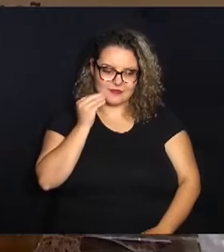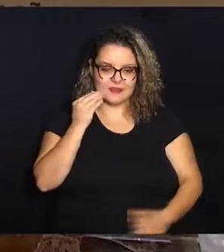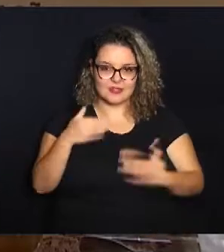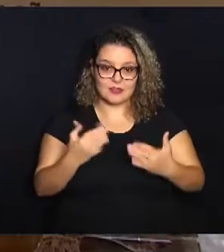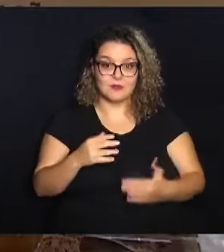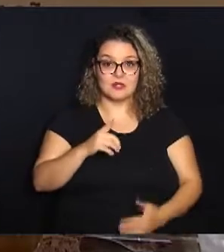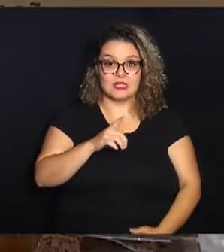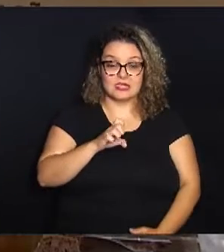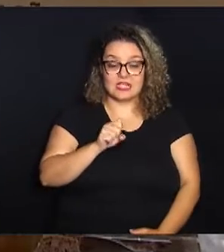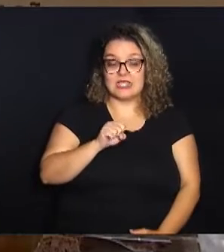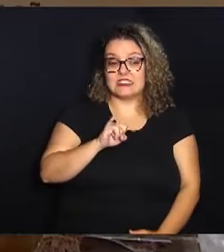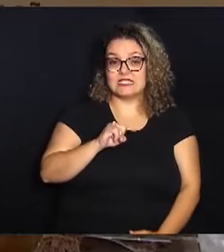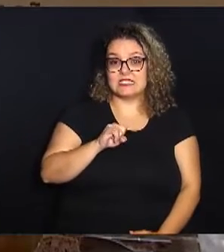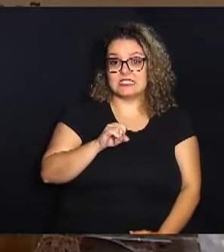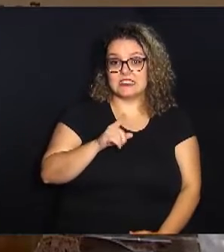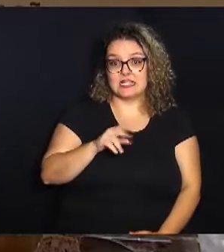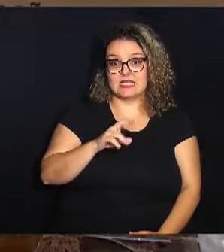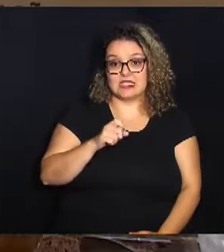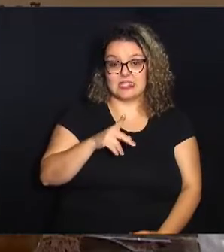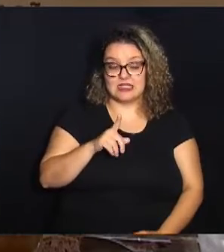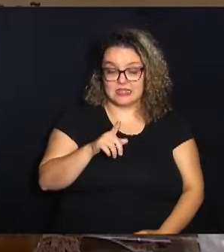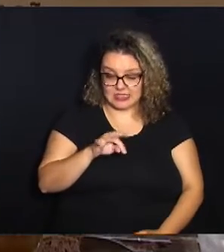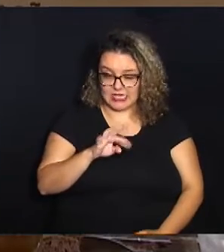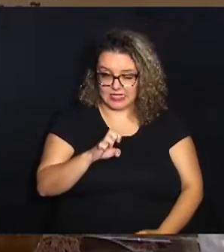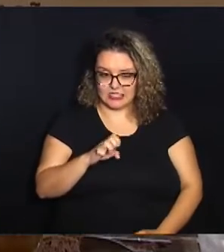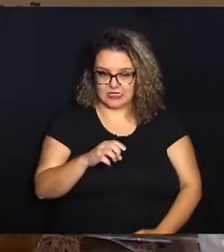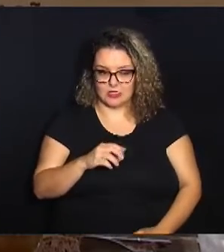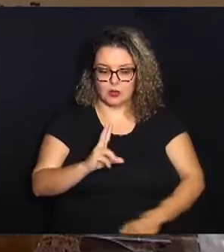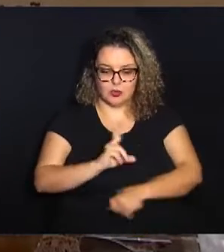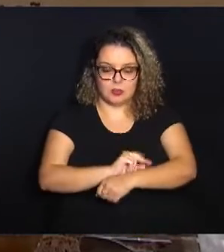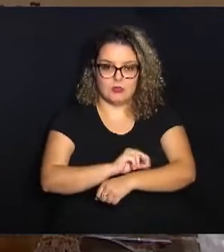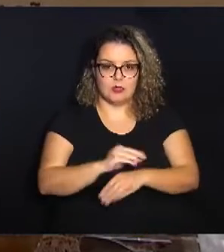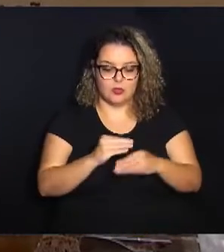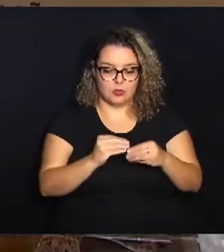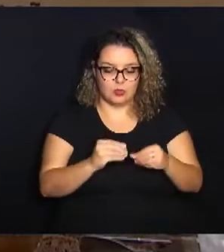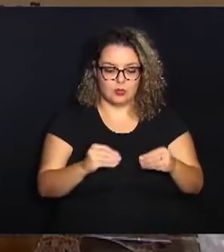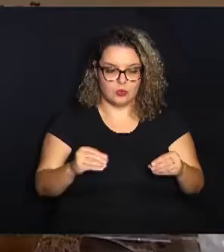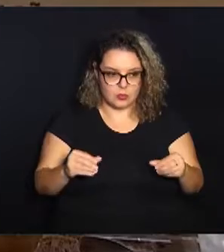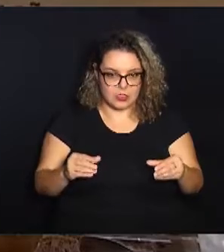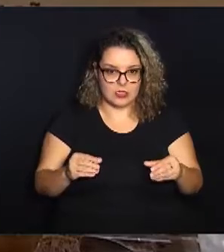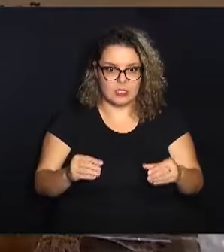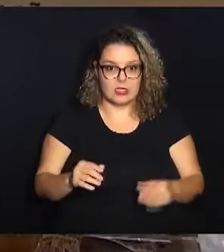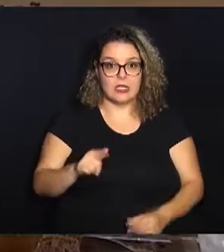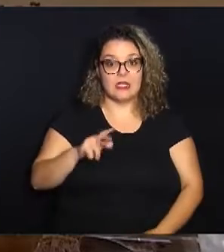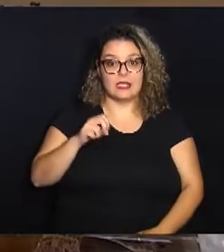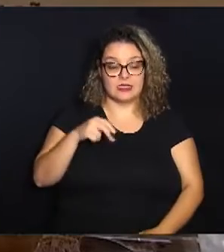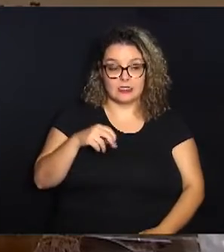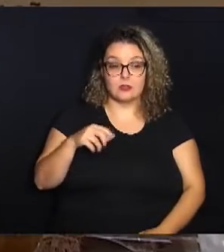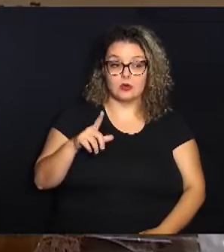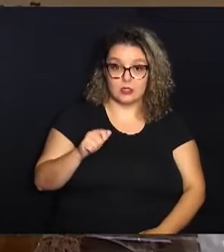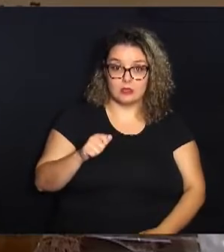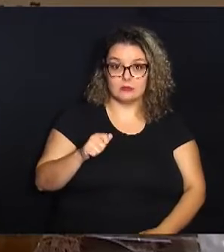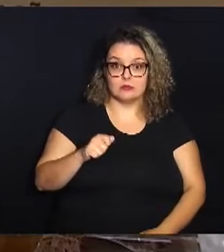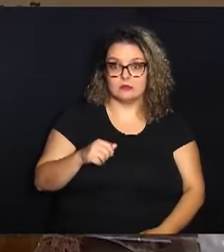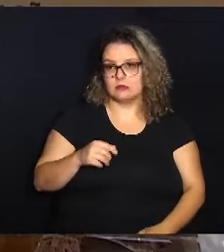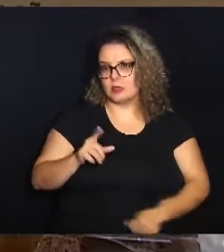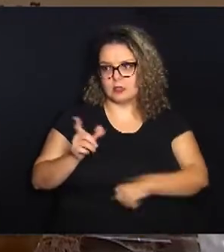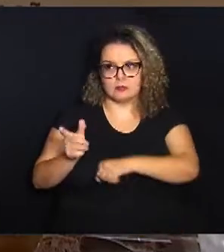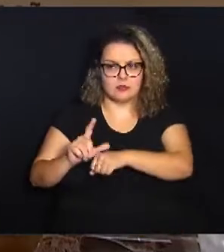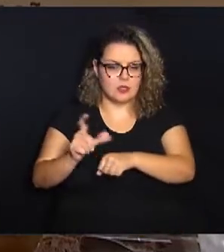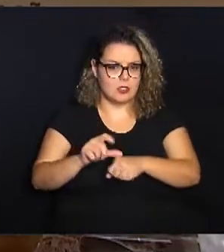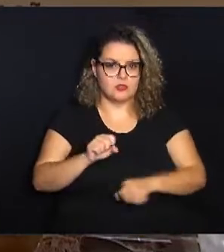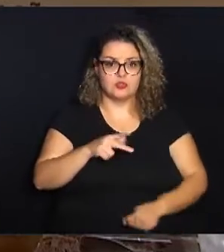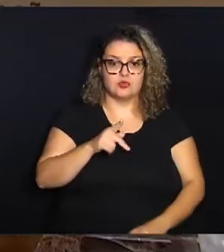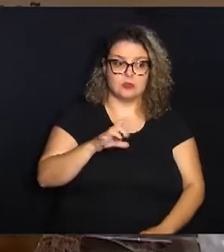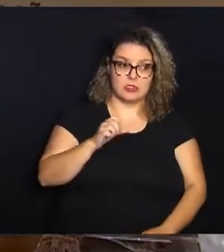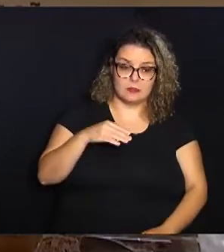desidratei grilos, fiz uma farinha, peguei uma receita de granola na internet e acabei saindo para lojas de